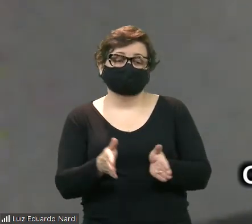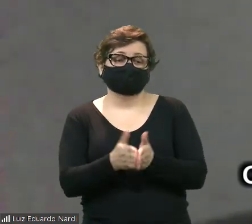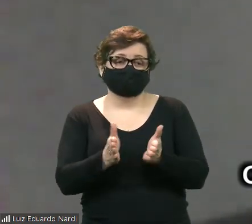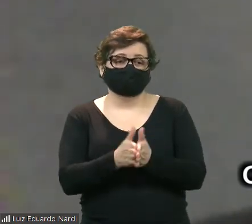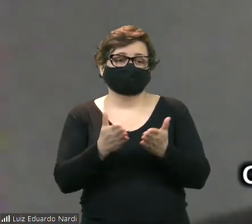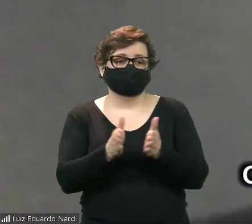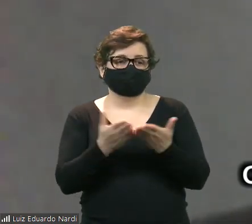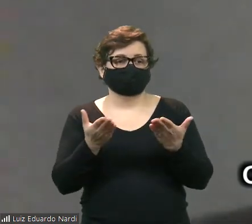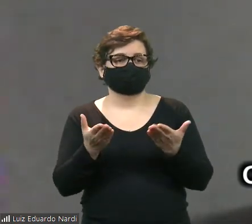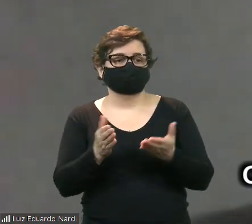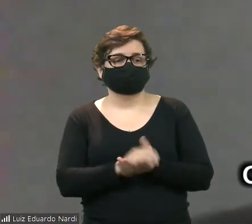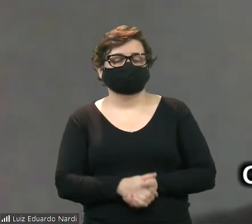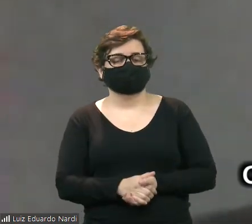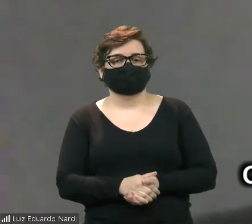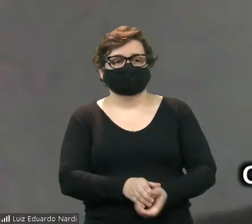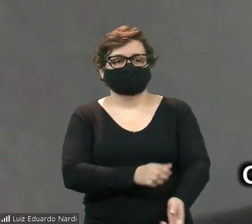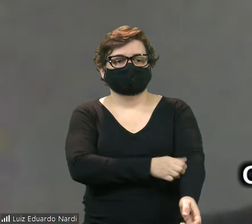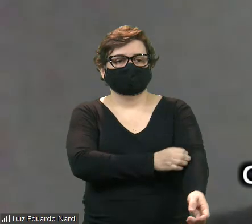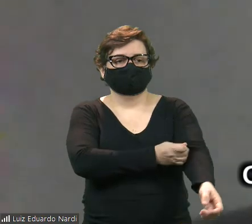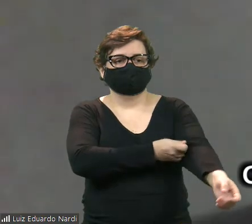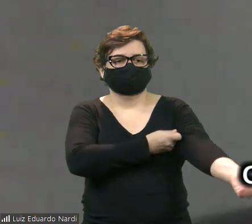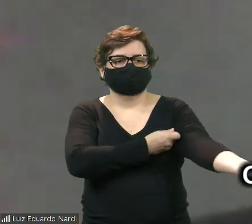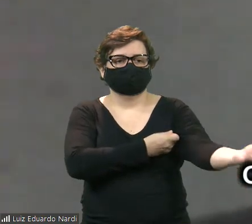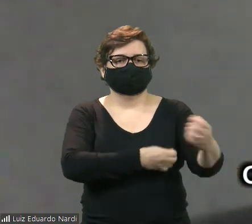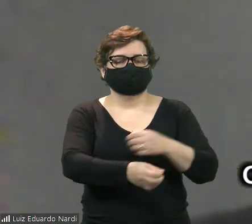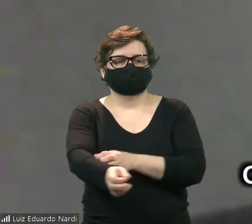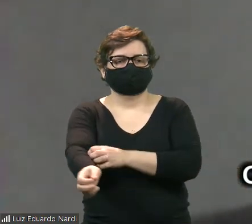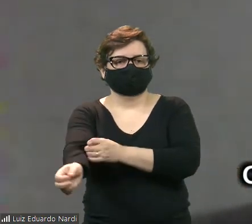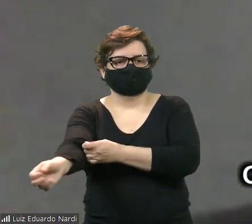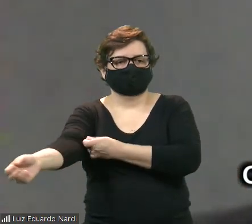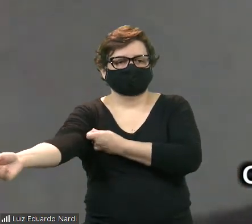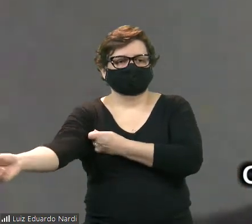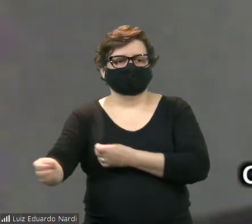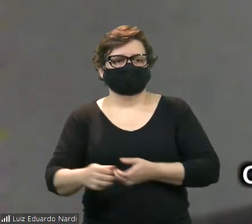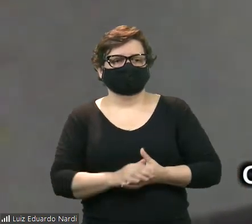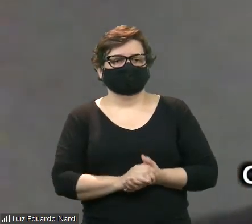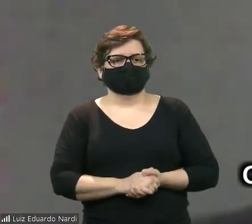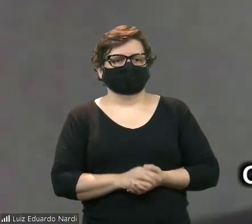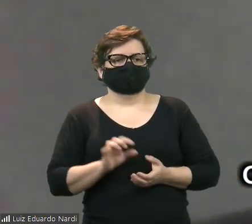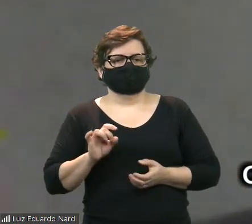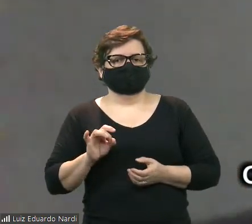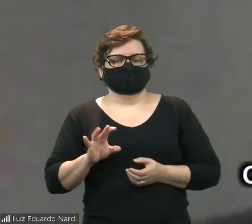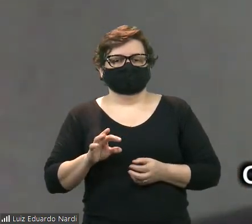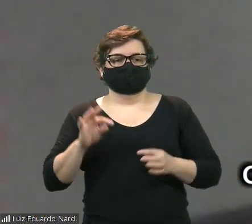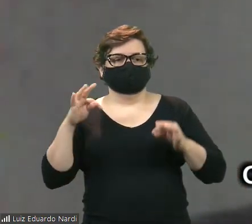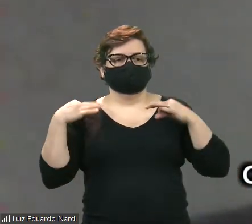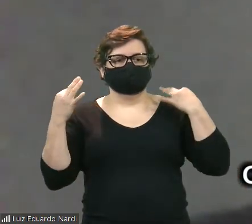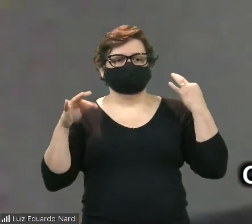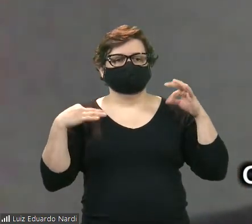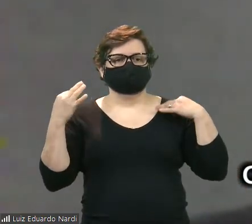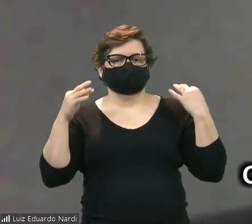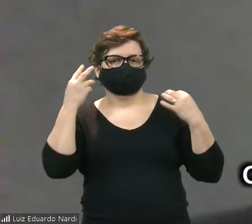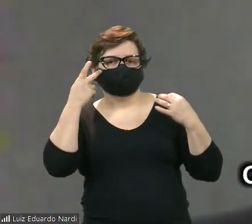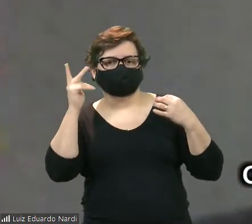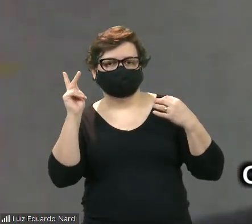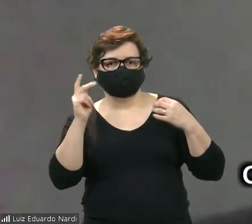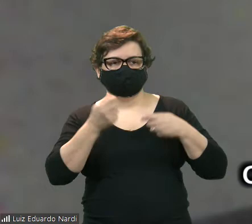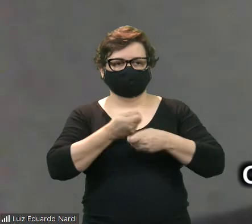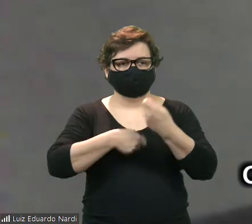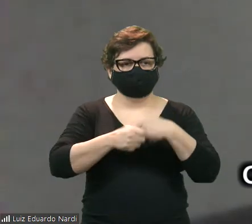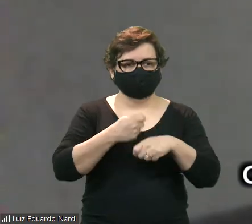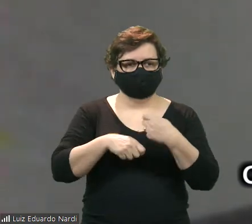do ponto de vista de exploração, acho muito pobre, a não ser o turismo de negócio, falando de outro tipo de